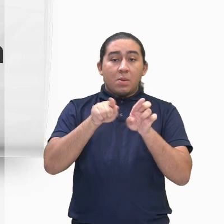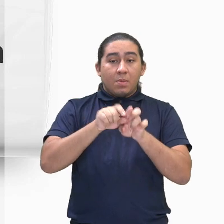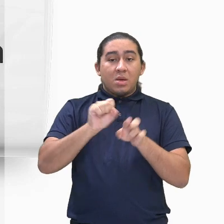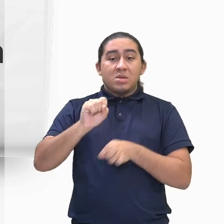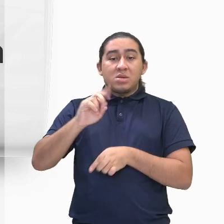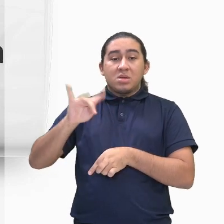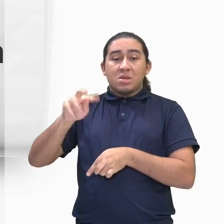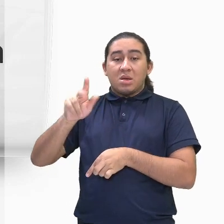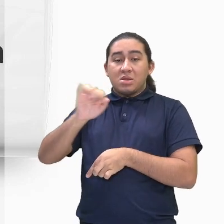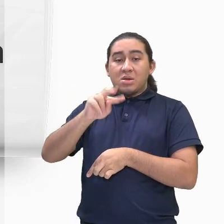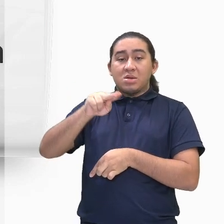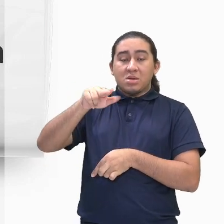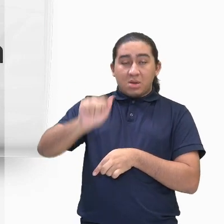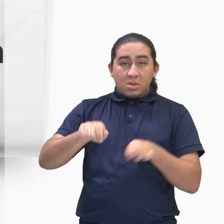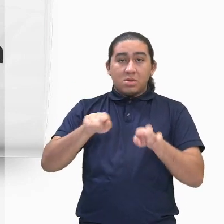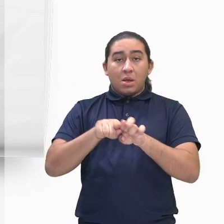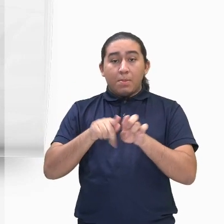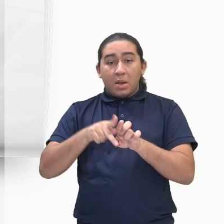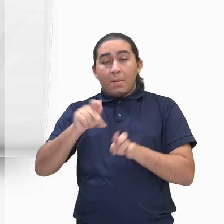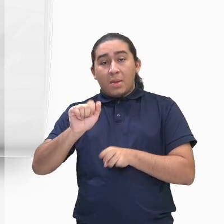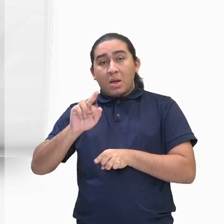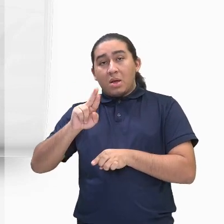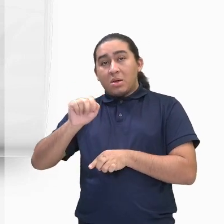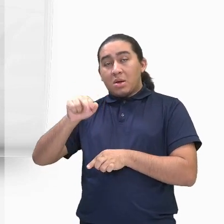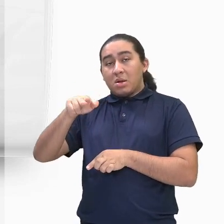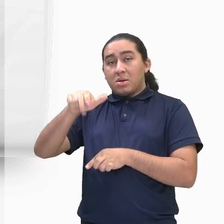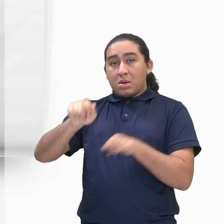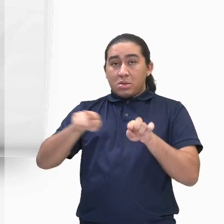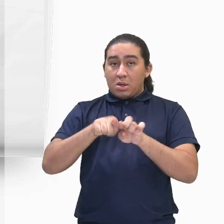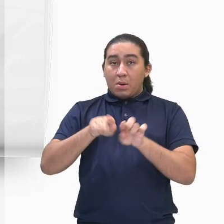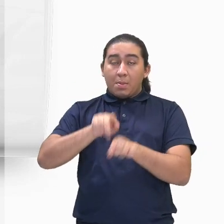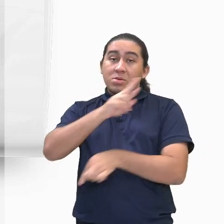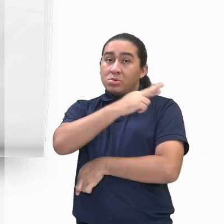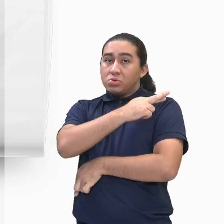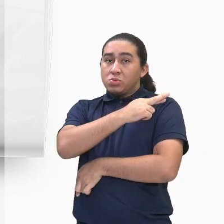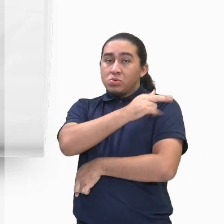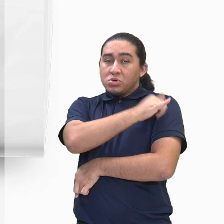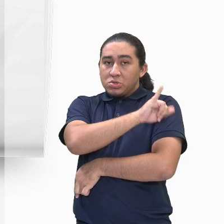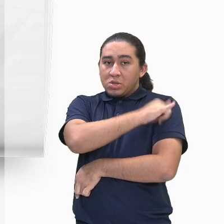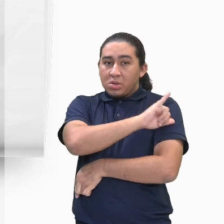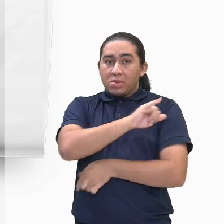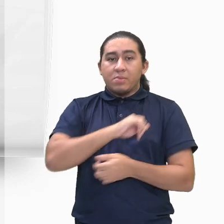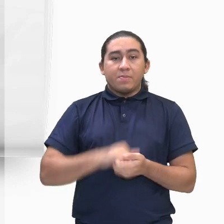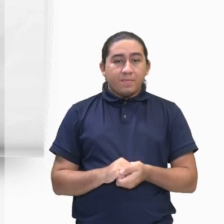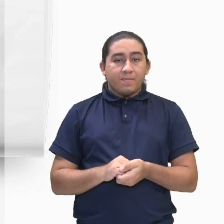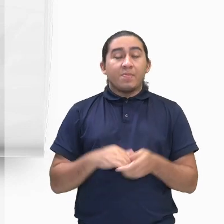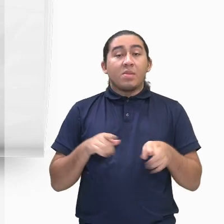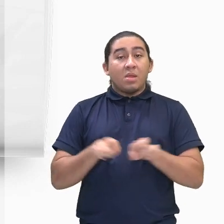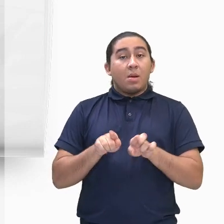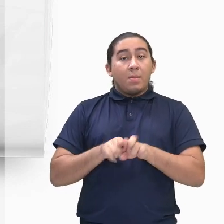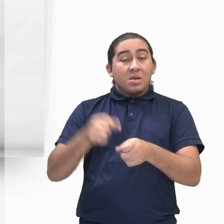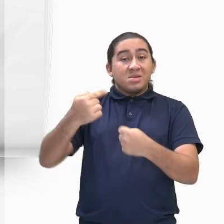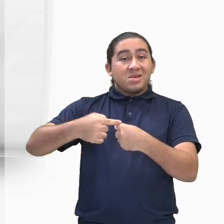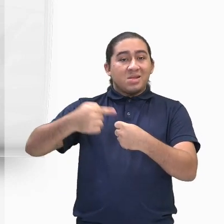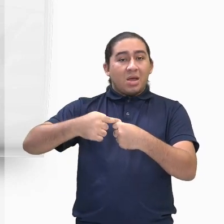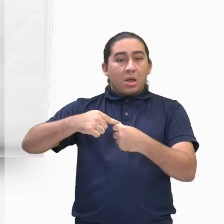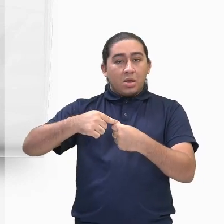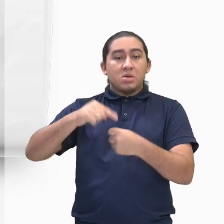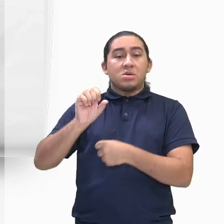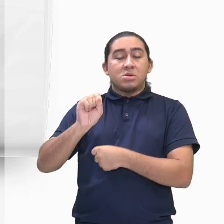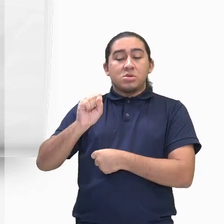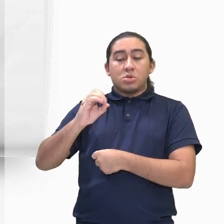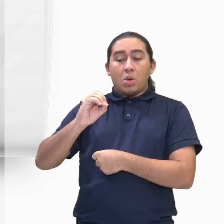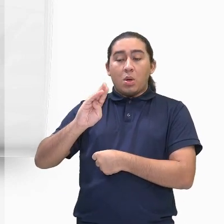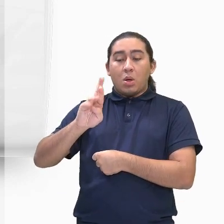Paraná e no Rio de Janeiro. Além disso, no mesmo ano, a cidade de Sobral, no Ceará, foi atingida por